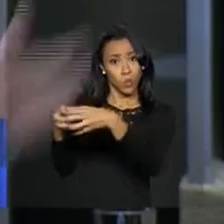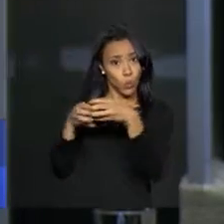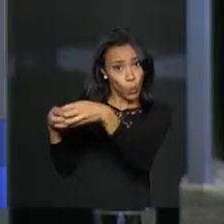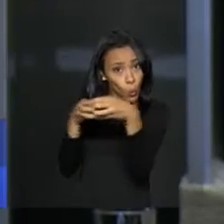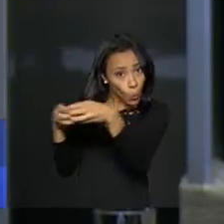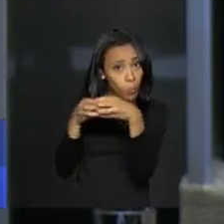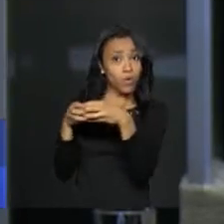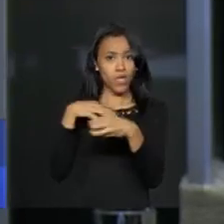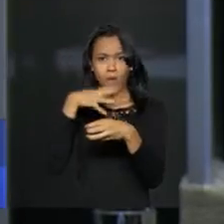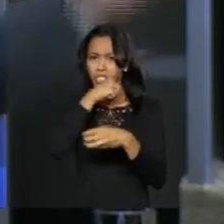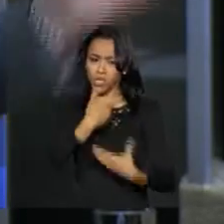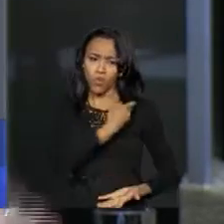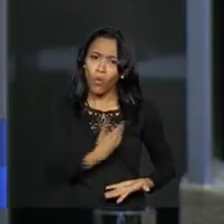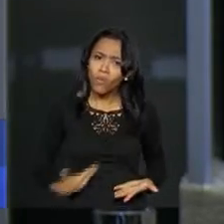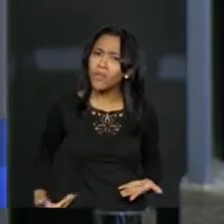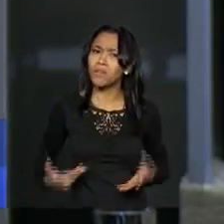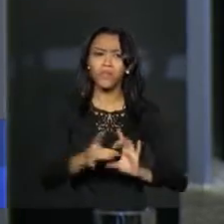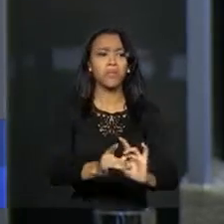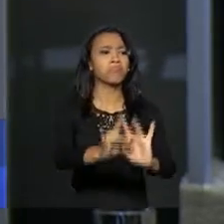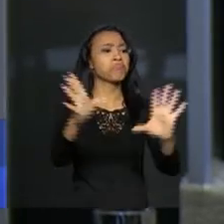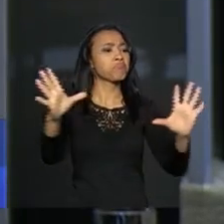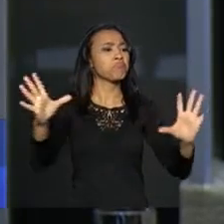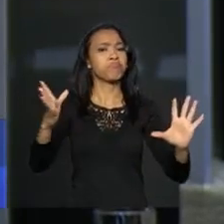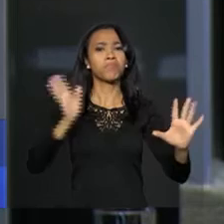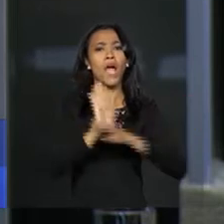que o governo da Dilma foi tão republicano